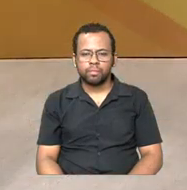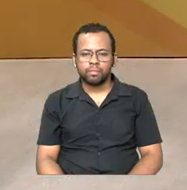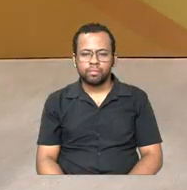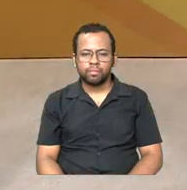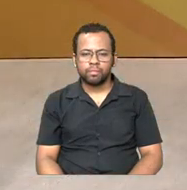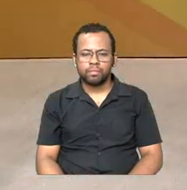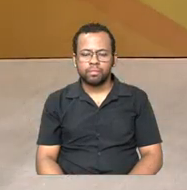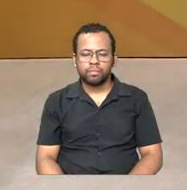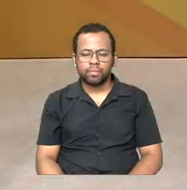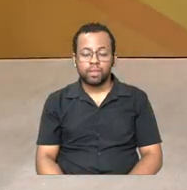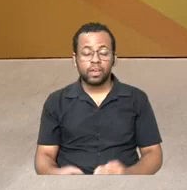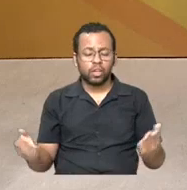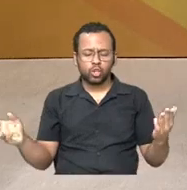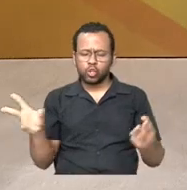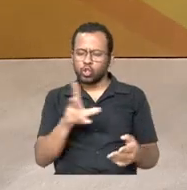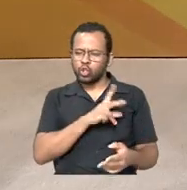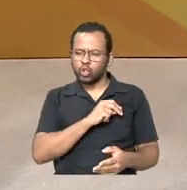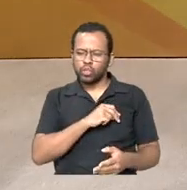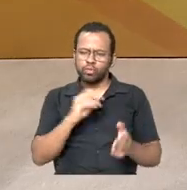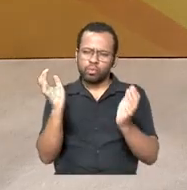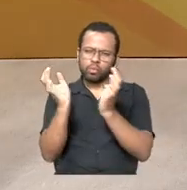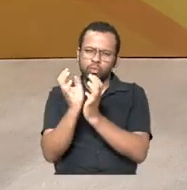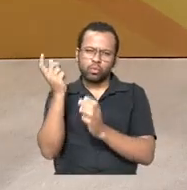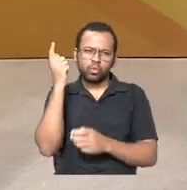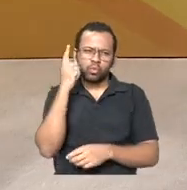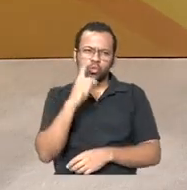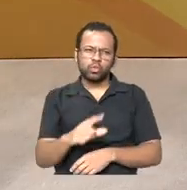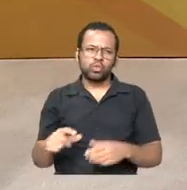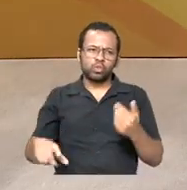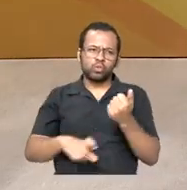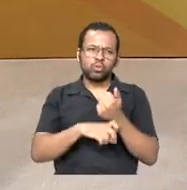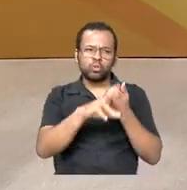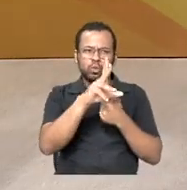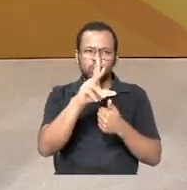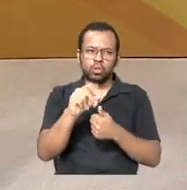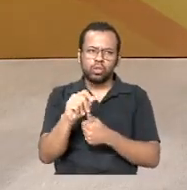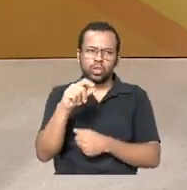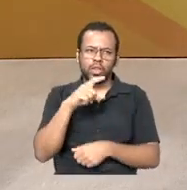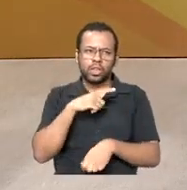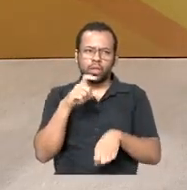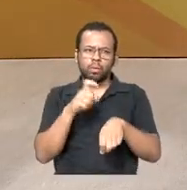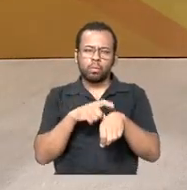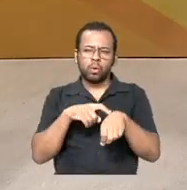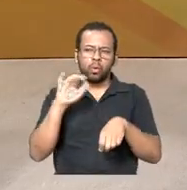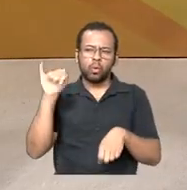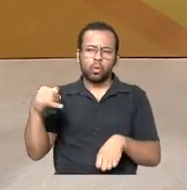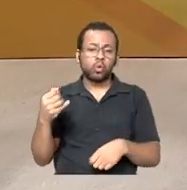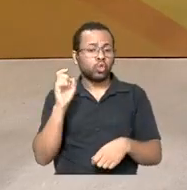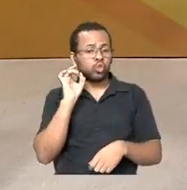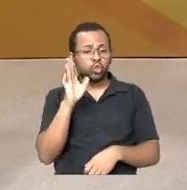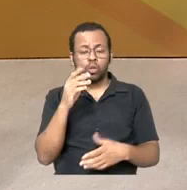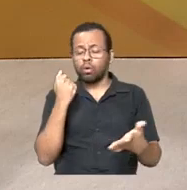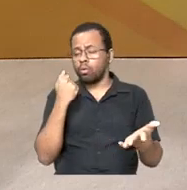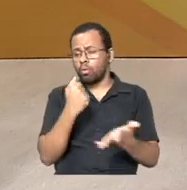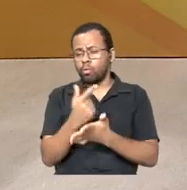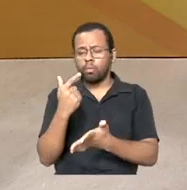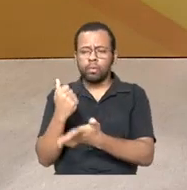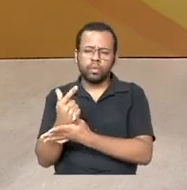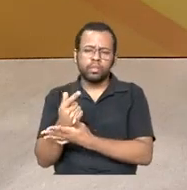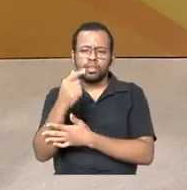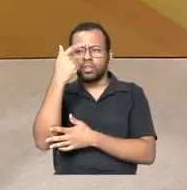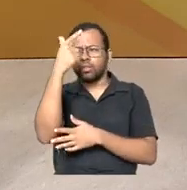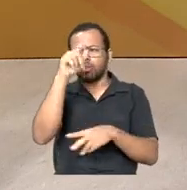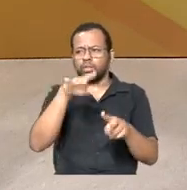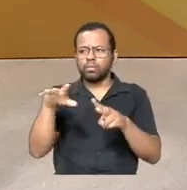essa gente quer fazer parte do timaço de contemplados só tem um jeito adquirindo o seu título tá